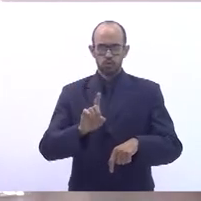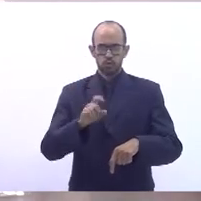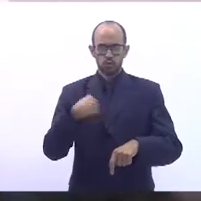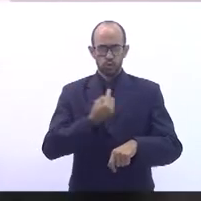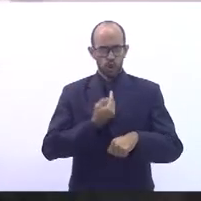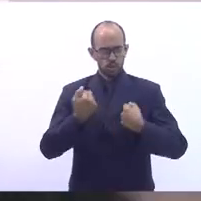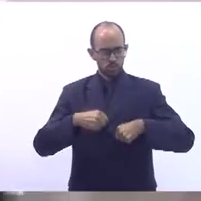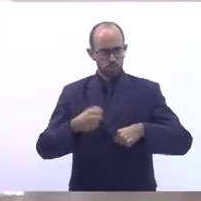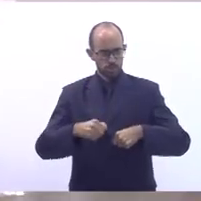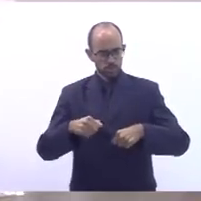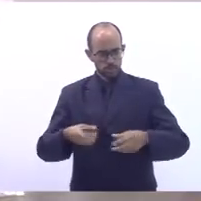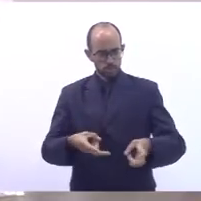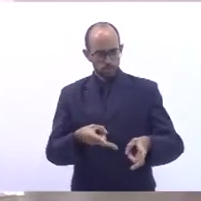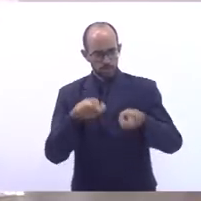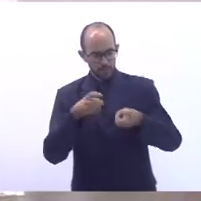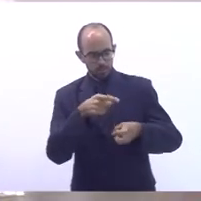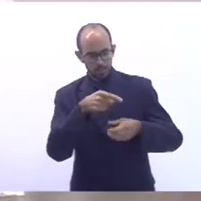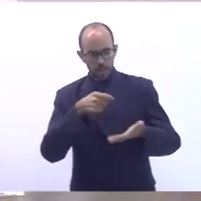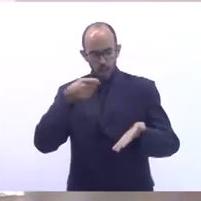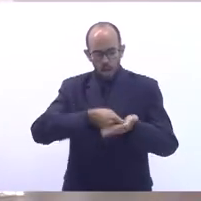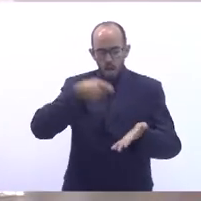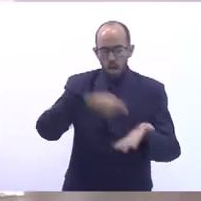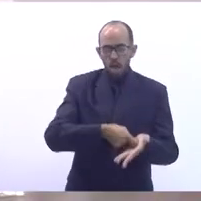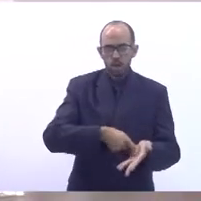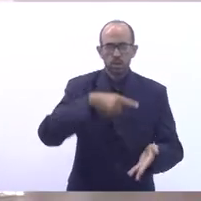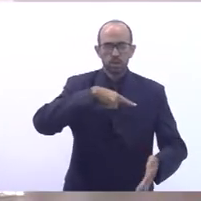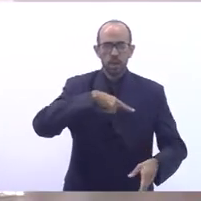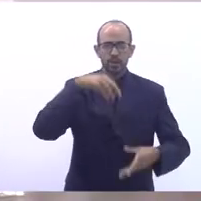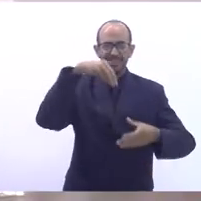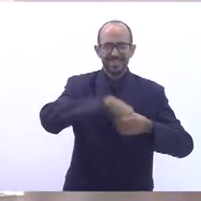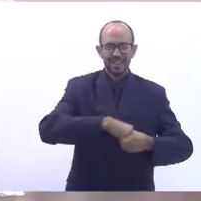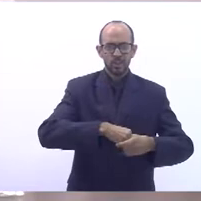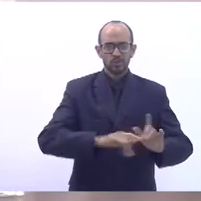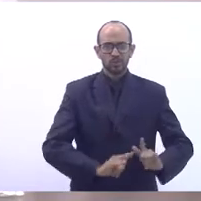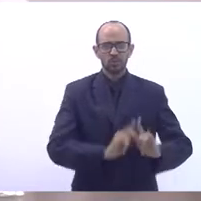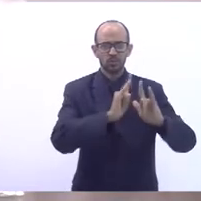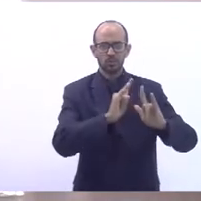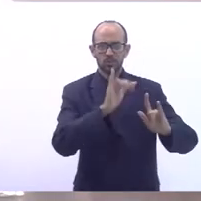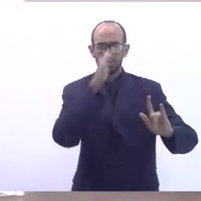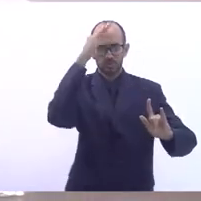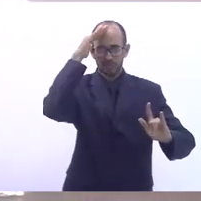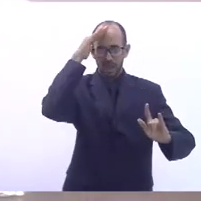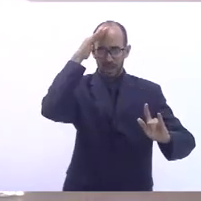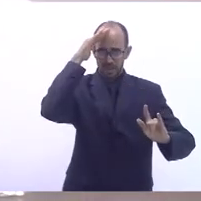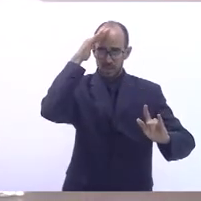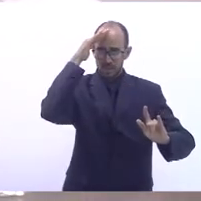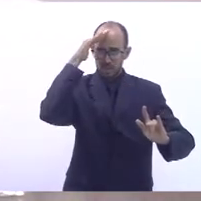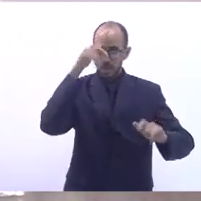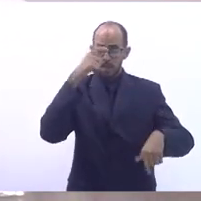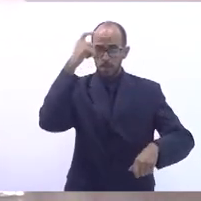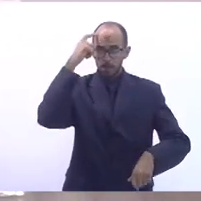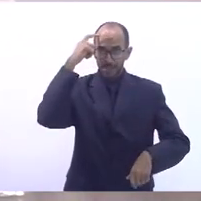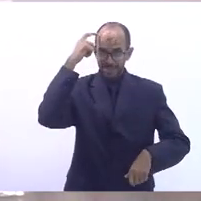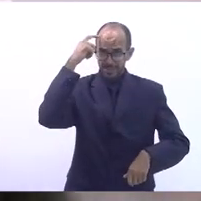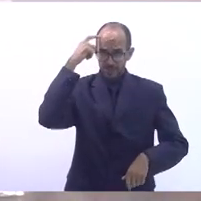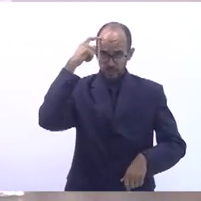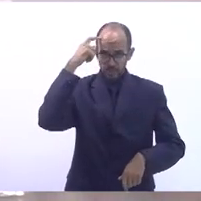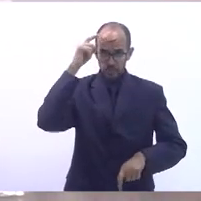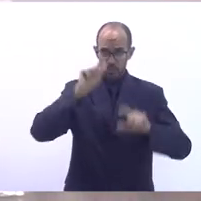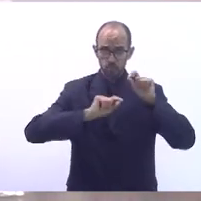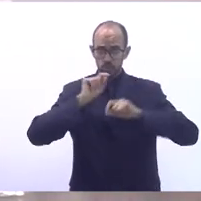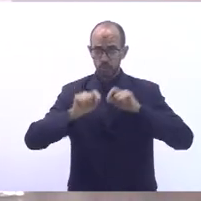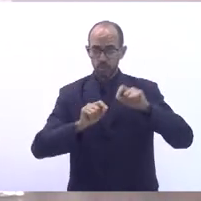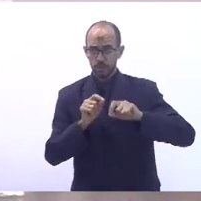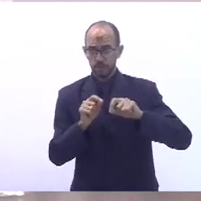que a gente tem que olhar para o lado da opressão que existe dentro dos quartéis né imagina eu eu vi